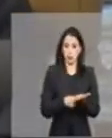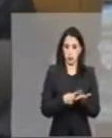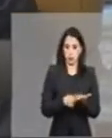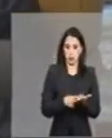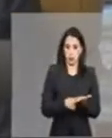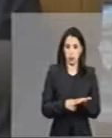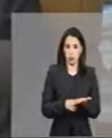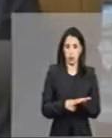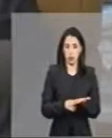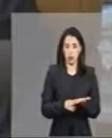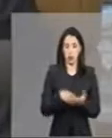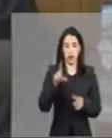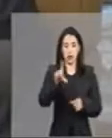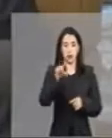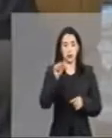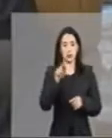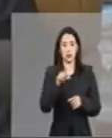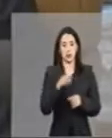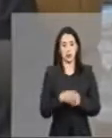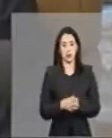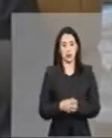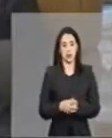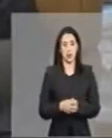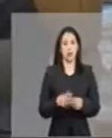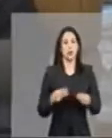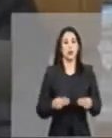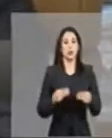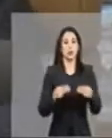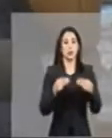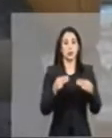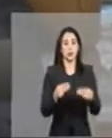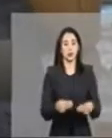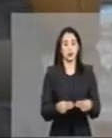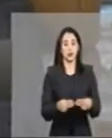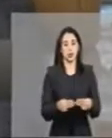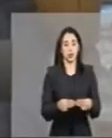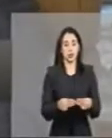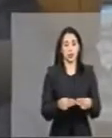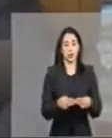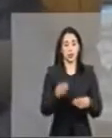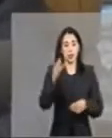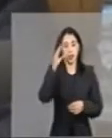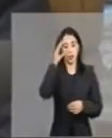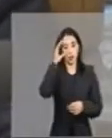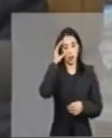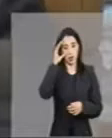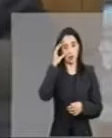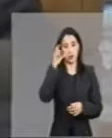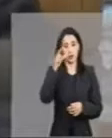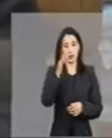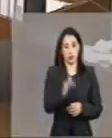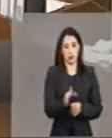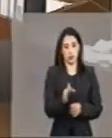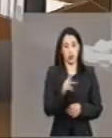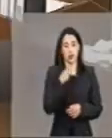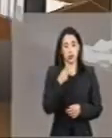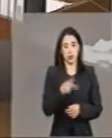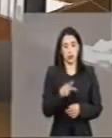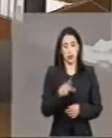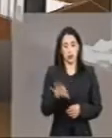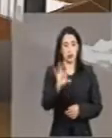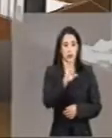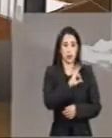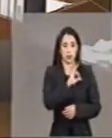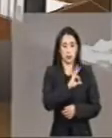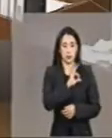como destacou o eminente ministro Edson Fachin em seu relatório. Neste momento, vota o ministro Celso